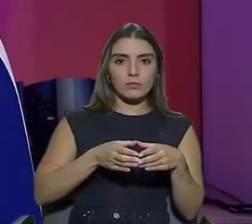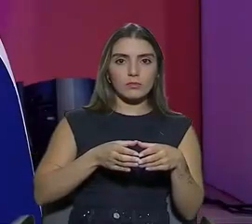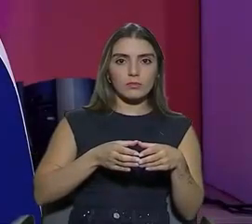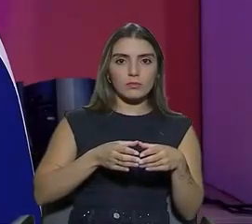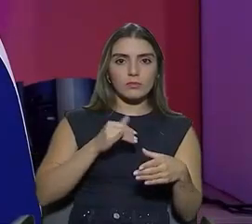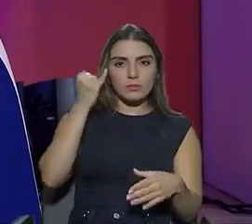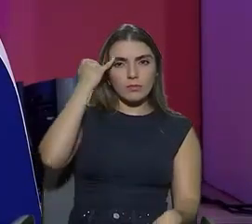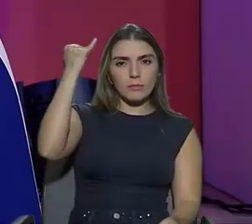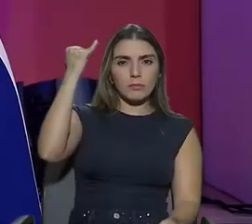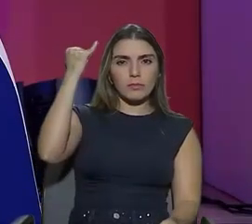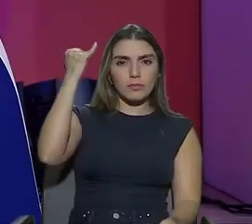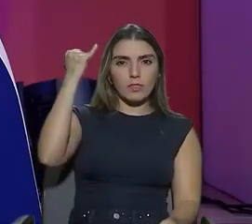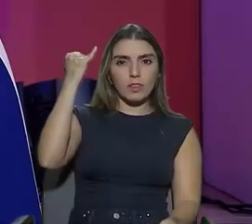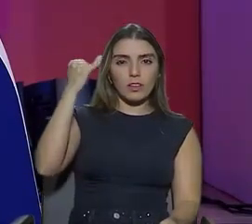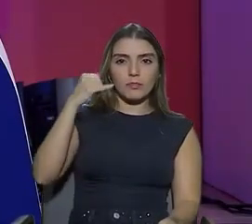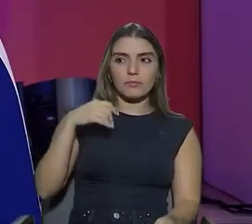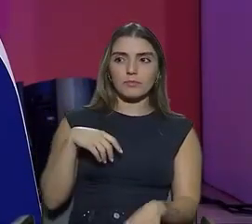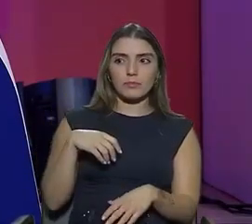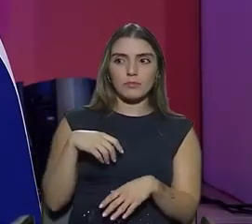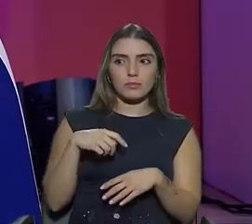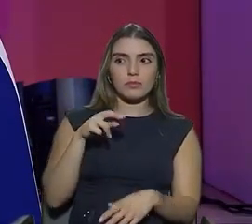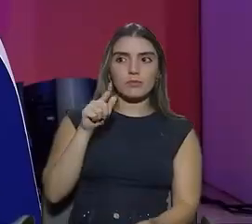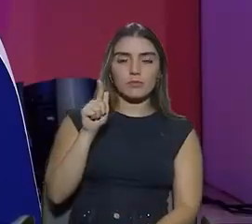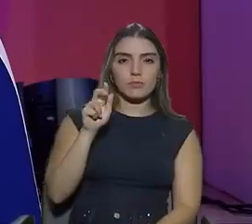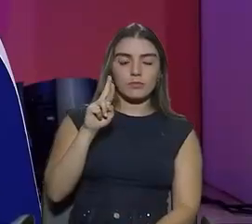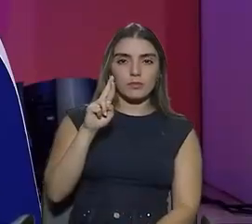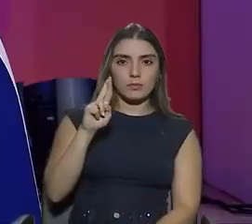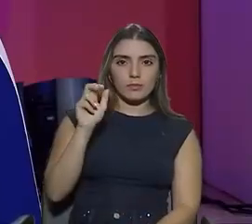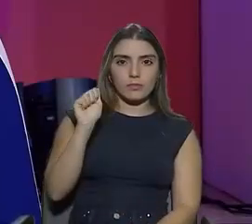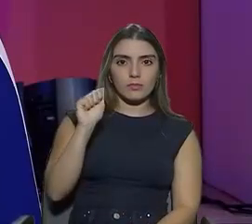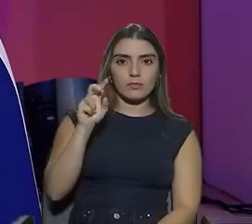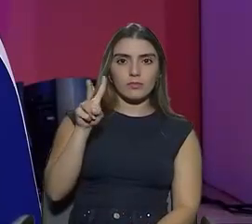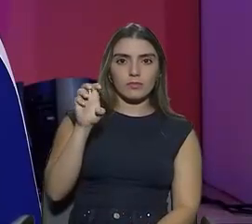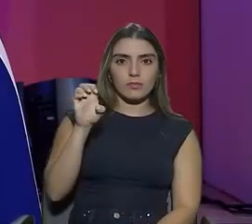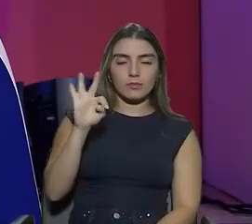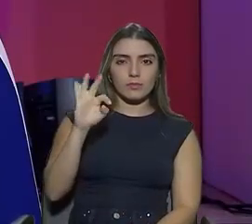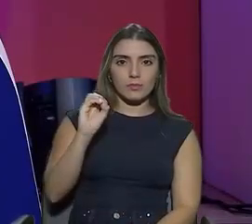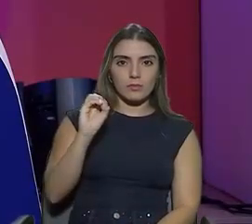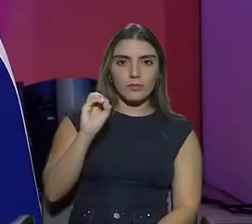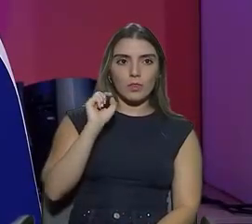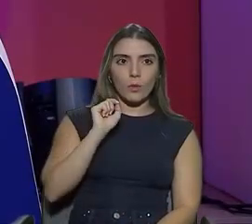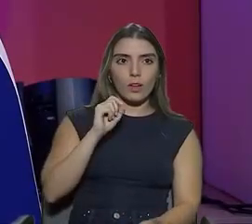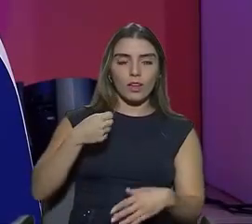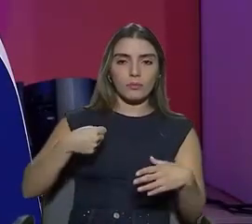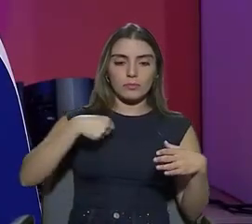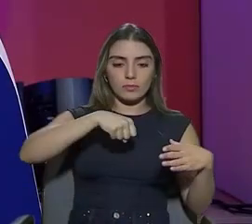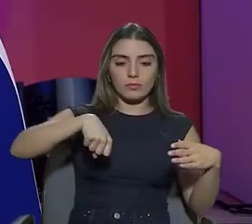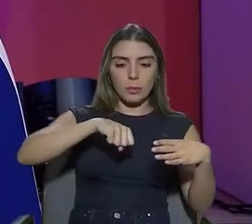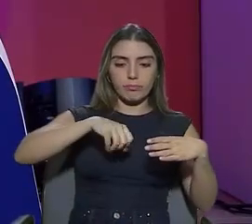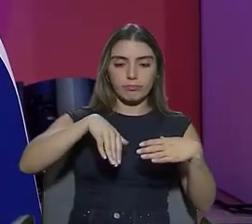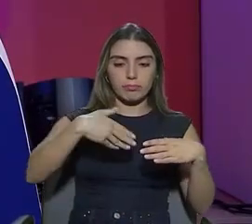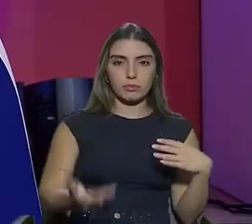Essa ideia, né, do graveto, né, que é o que derruba, né, a panela, né, a gente se conecta